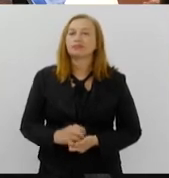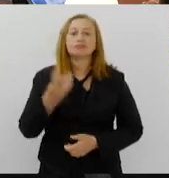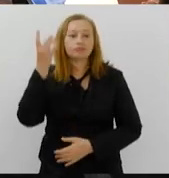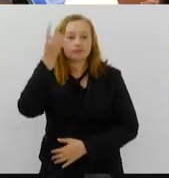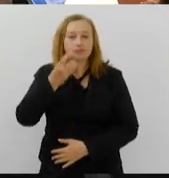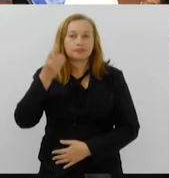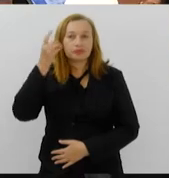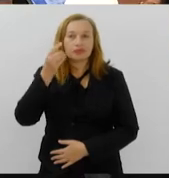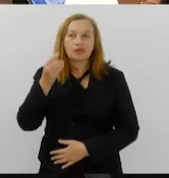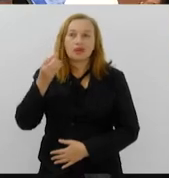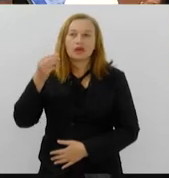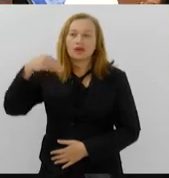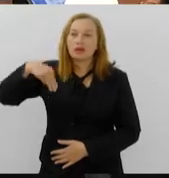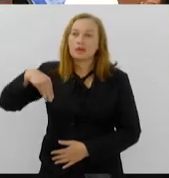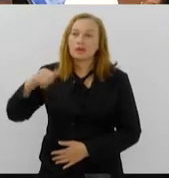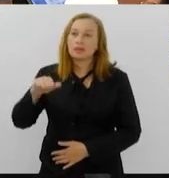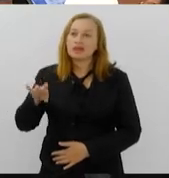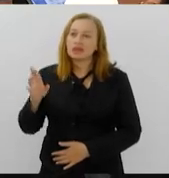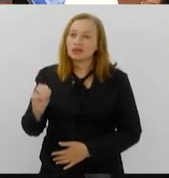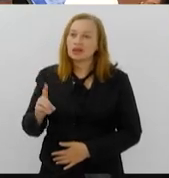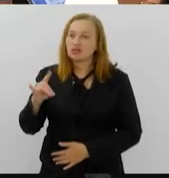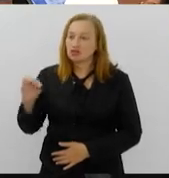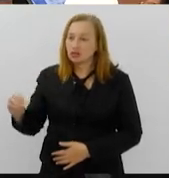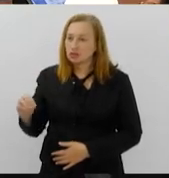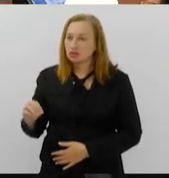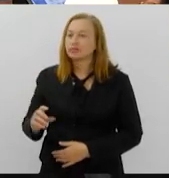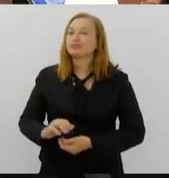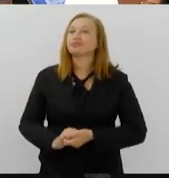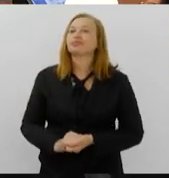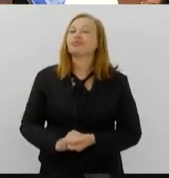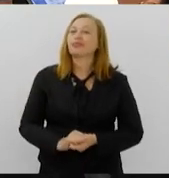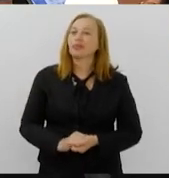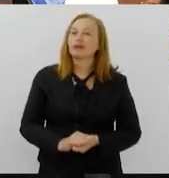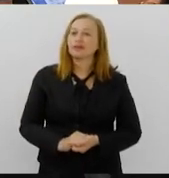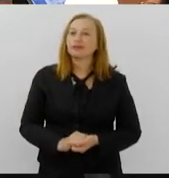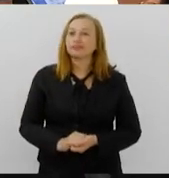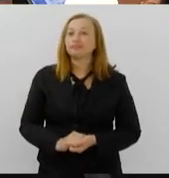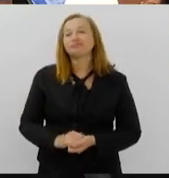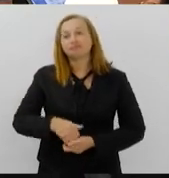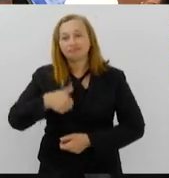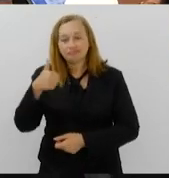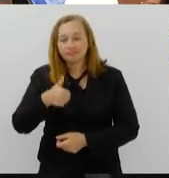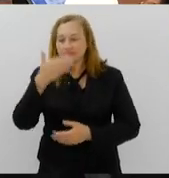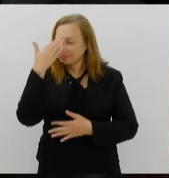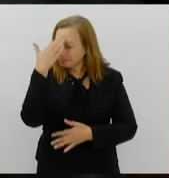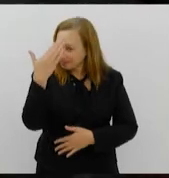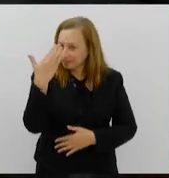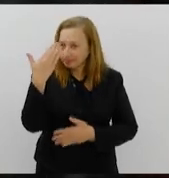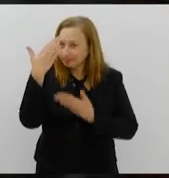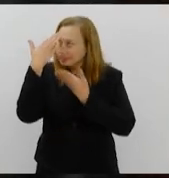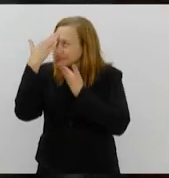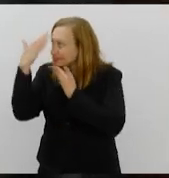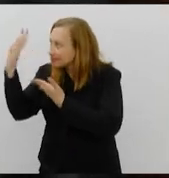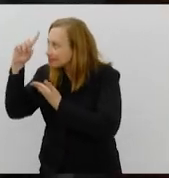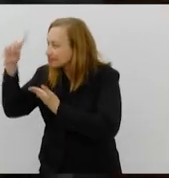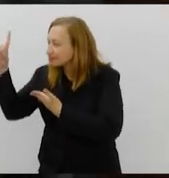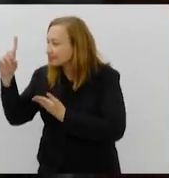Deputado Marcelo Dino. De fato e direito, presidente. Primeiramente, agradecer a Deus,